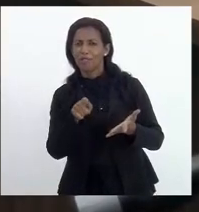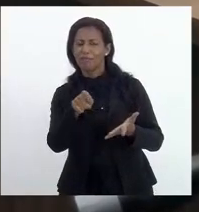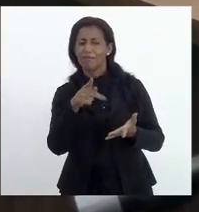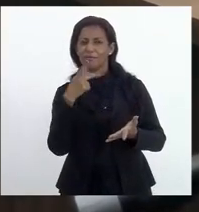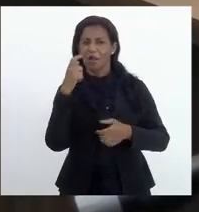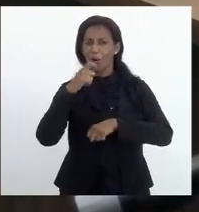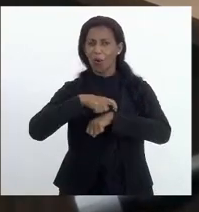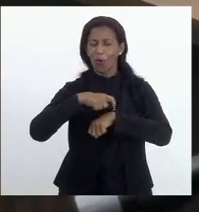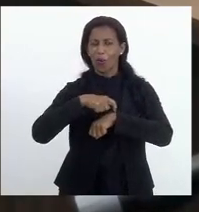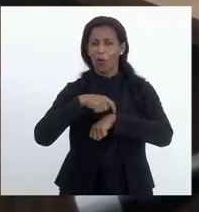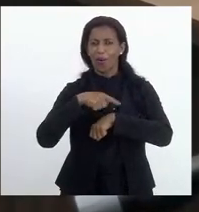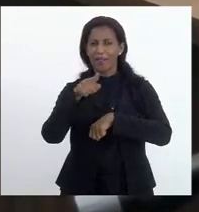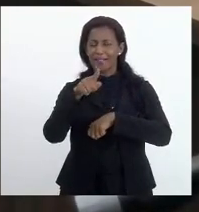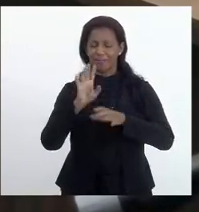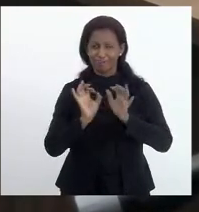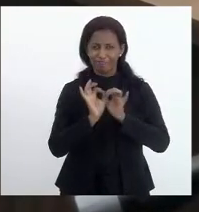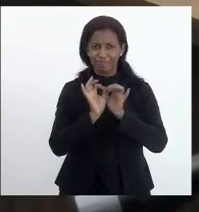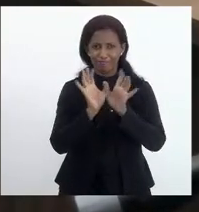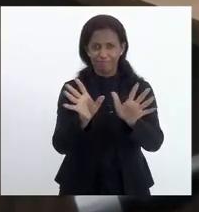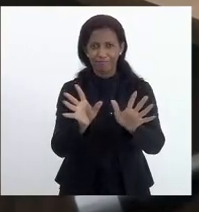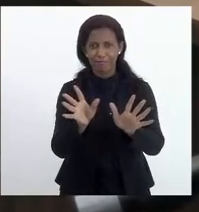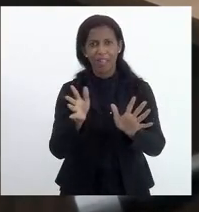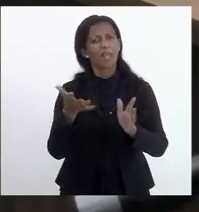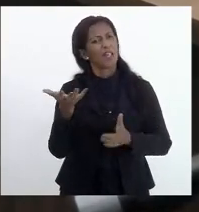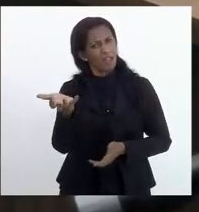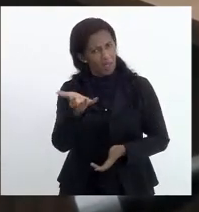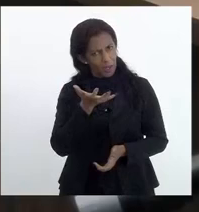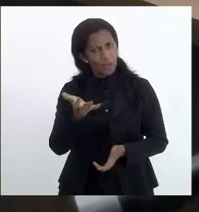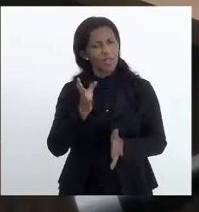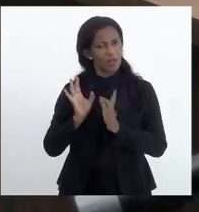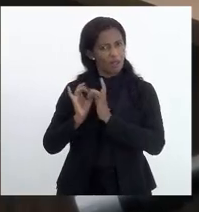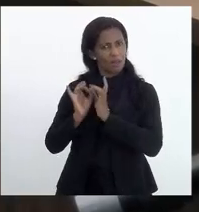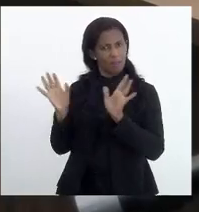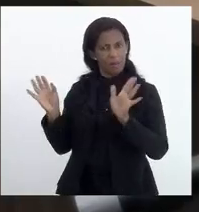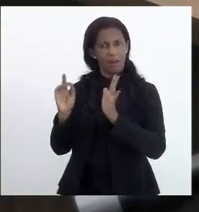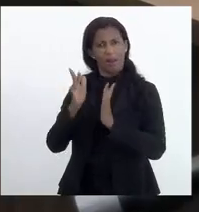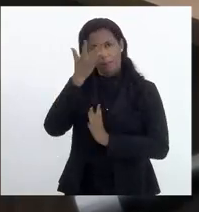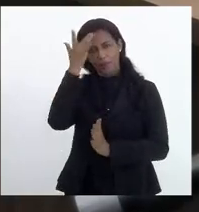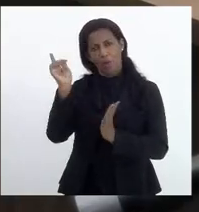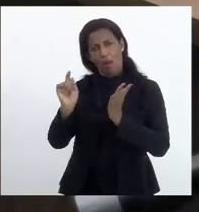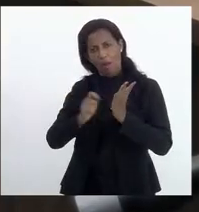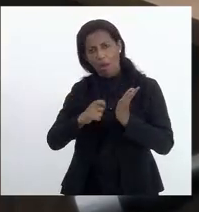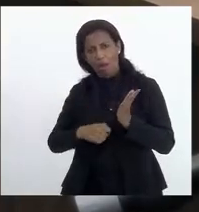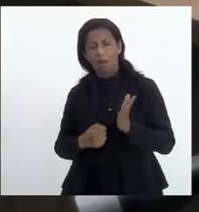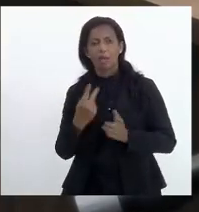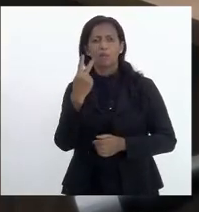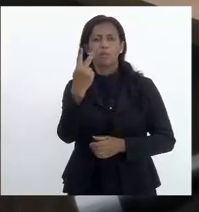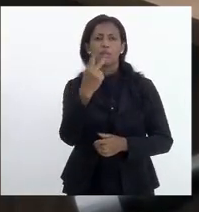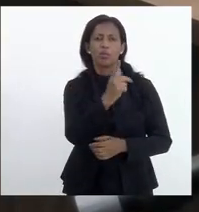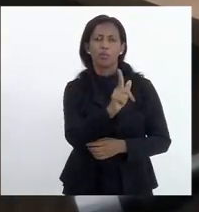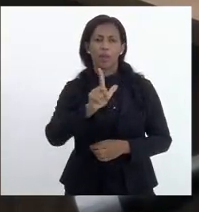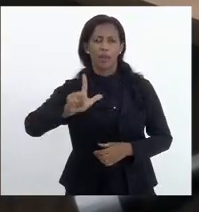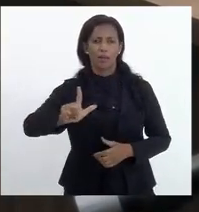Excelência me permitir, eu queria dar as coautorias. São dois